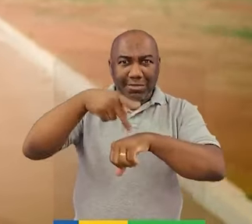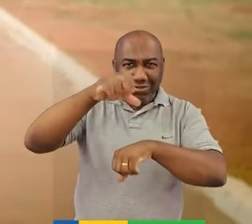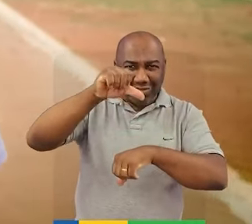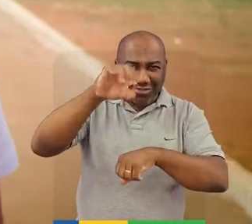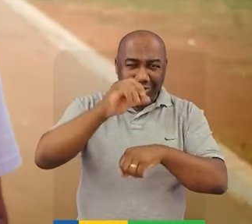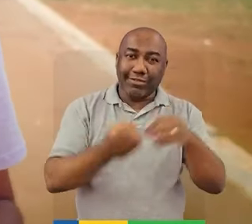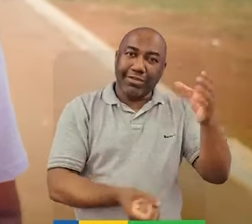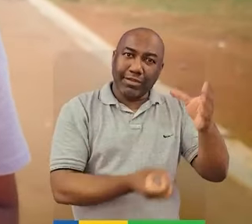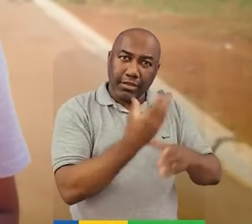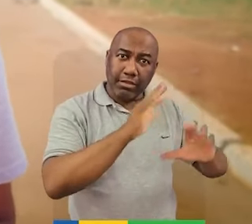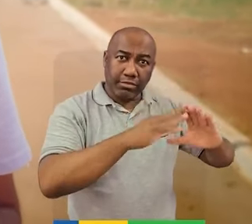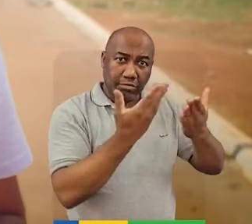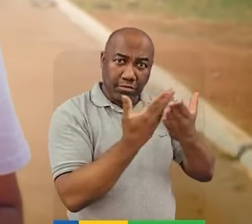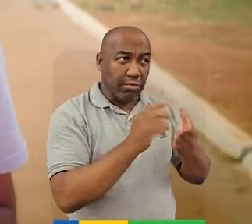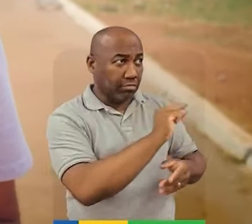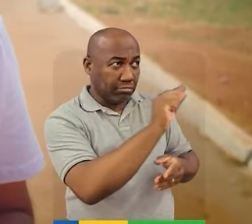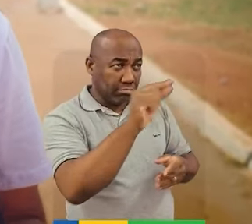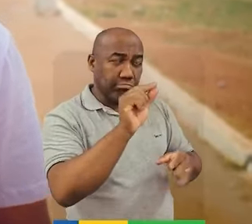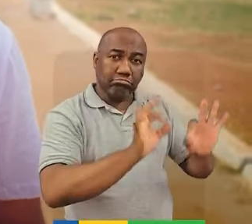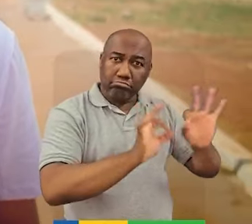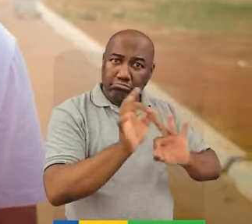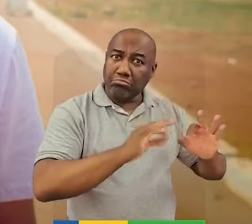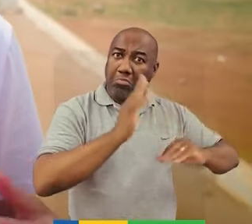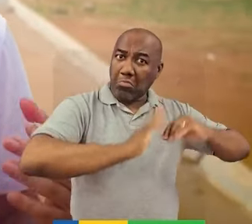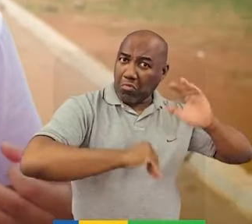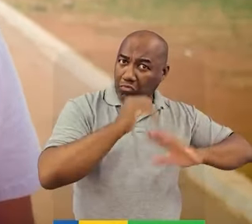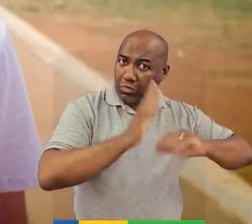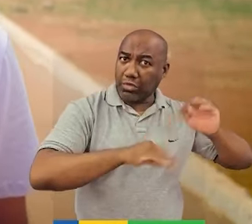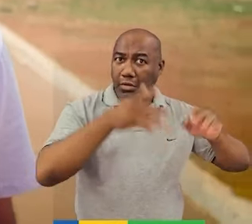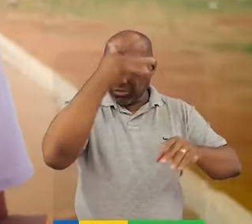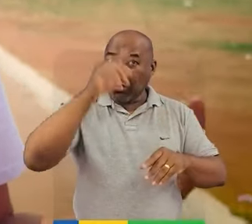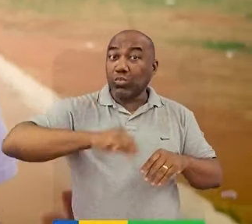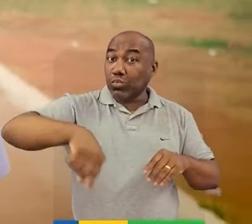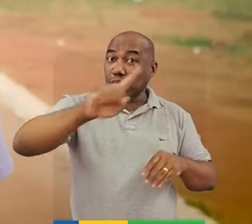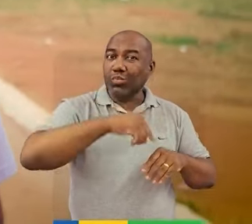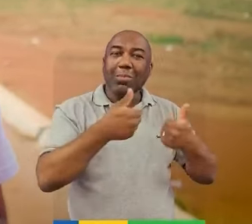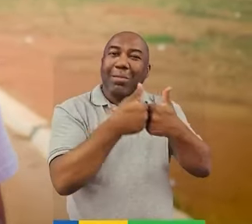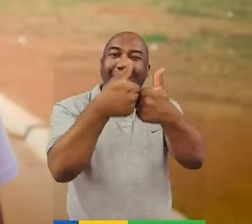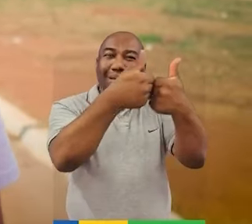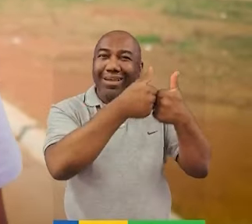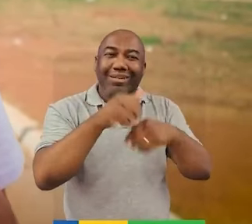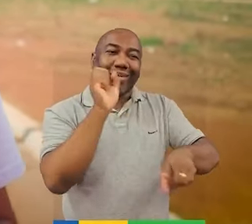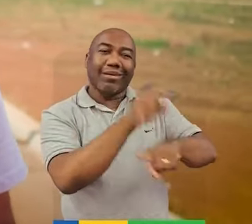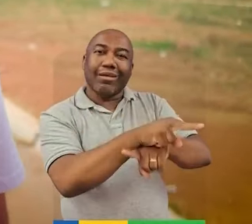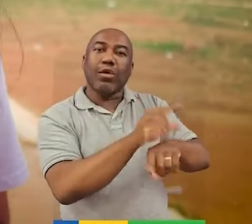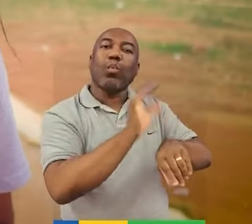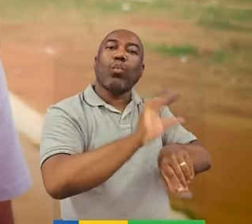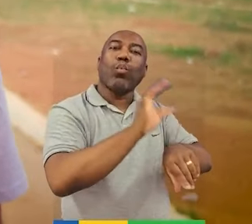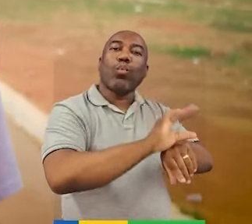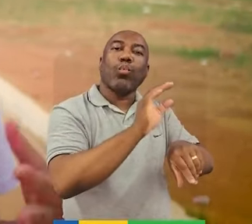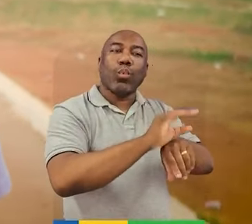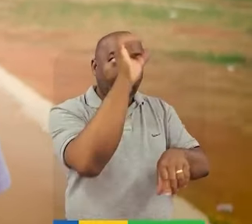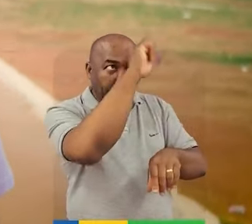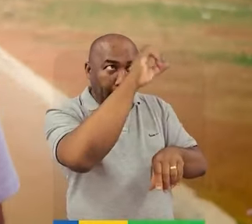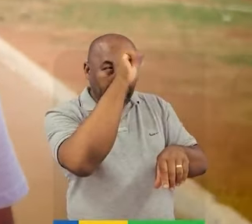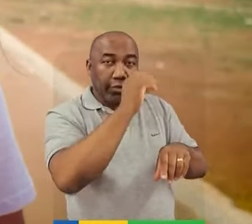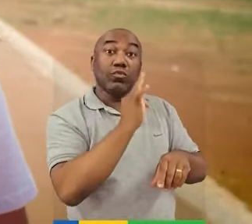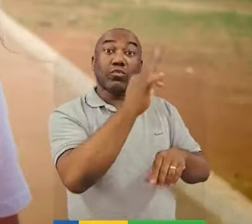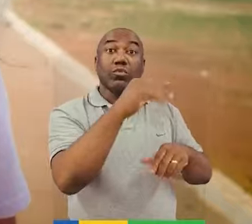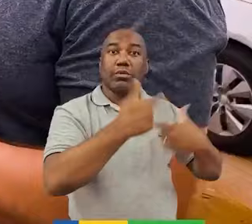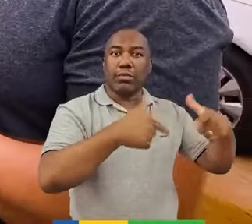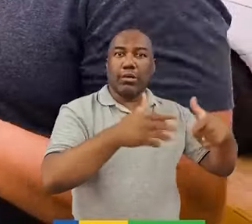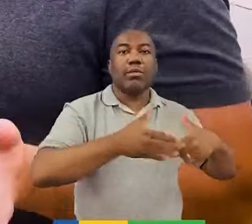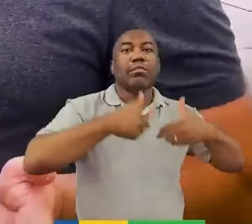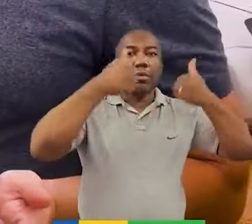Pedra 90 uma escola de qualificação profissional, dando chance para a galera da região se capacitar e conseguir